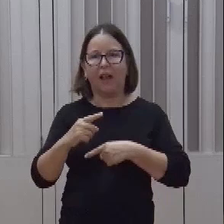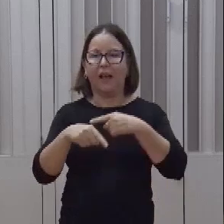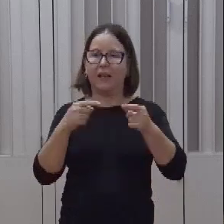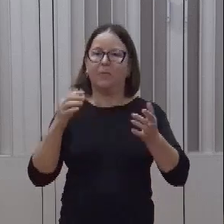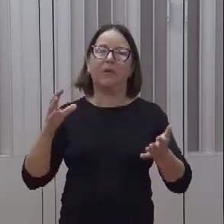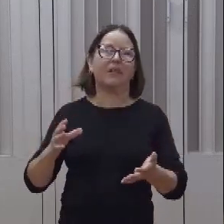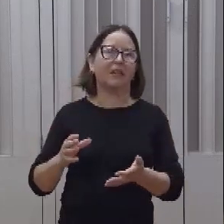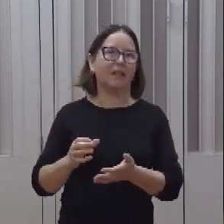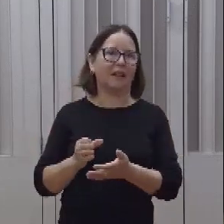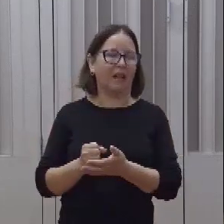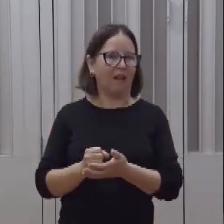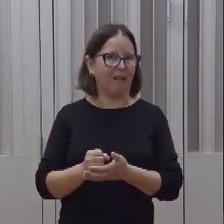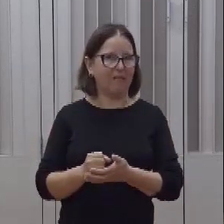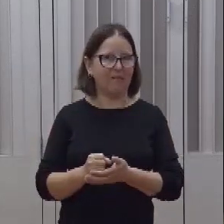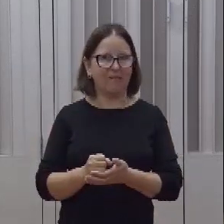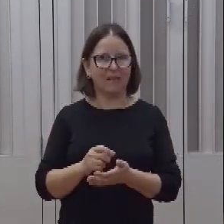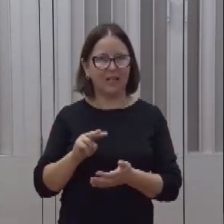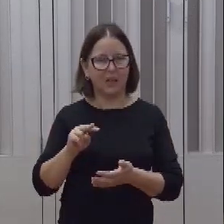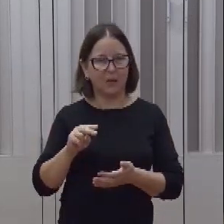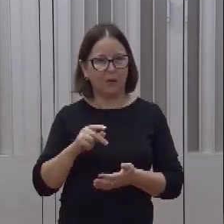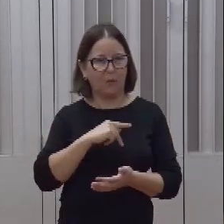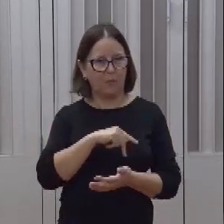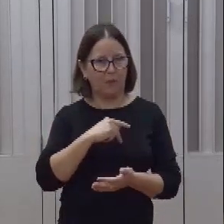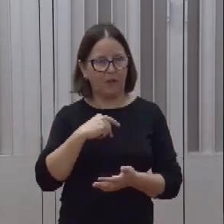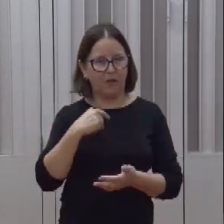diz Paulo, no capítulo